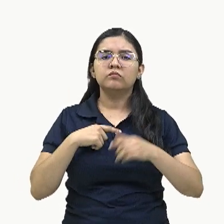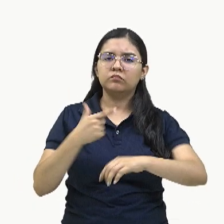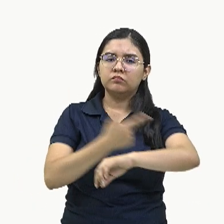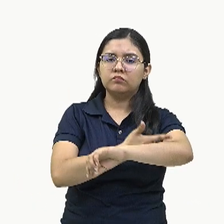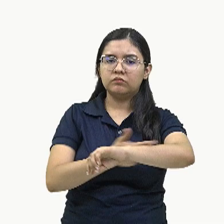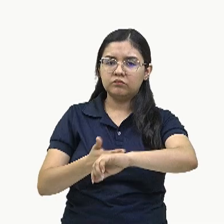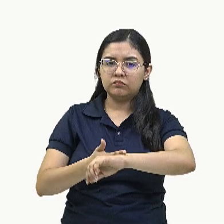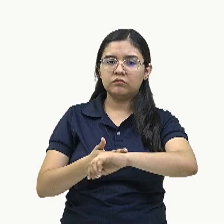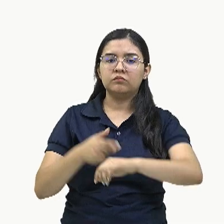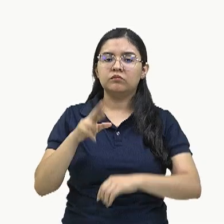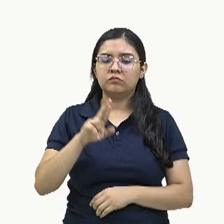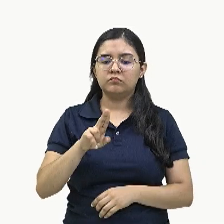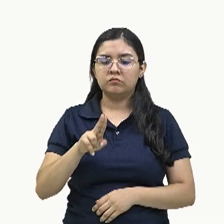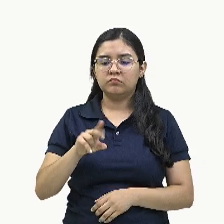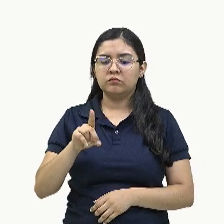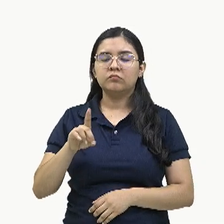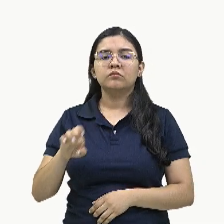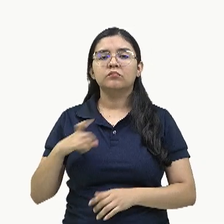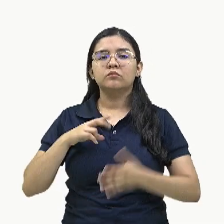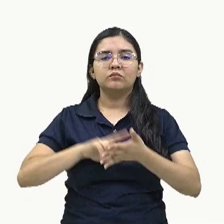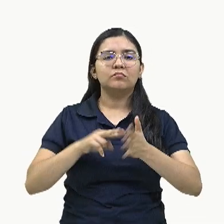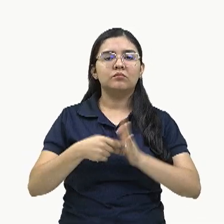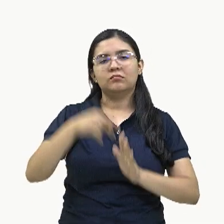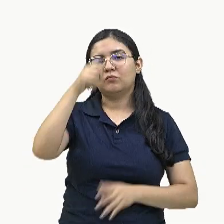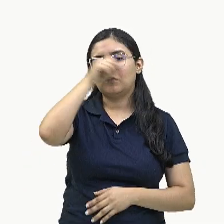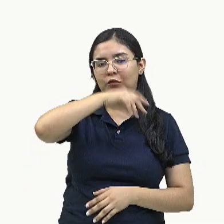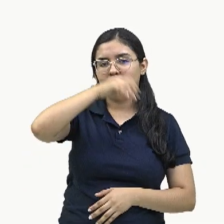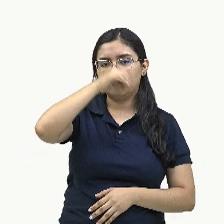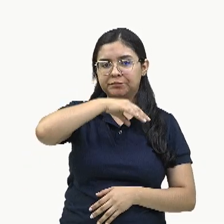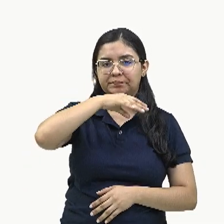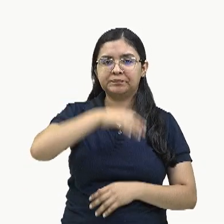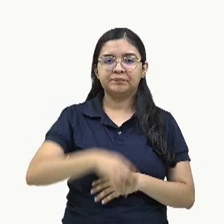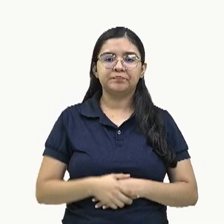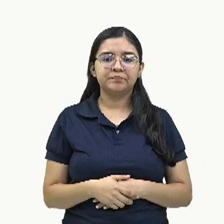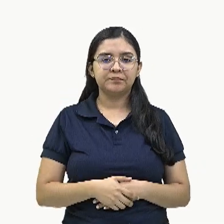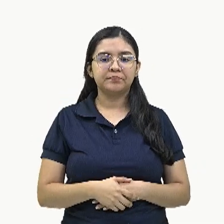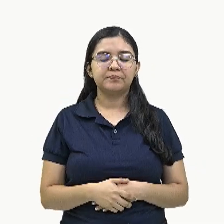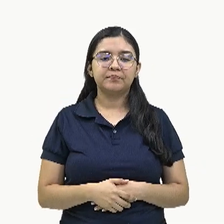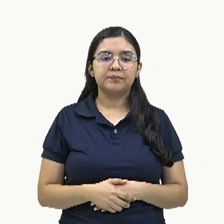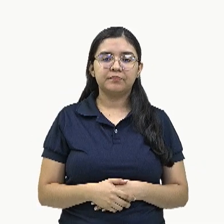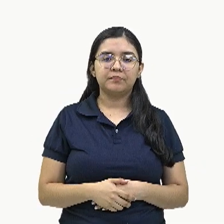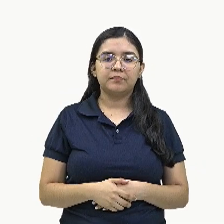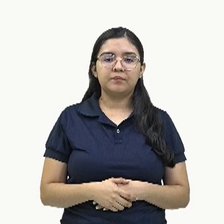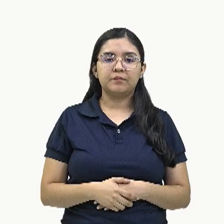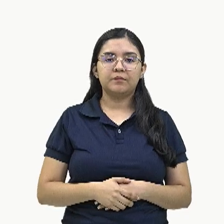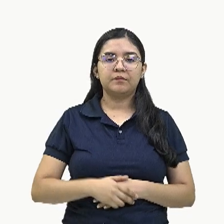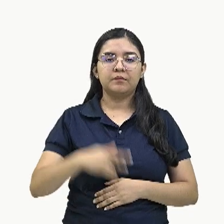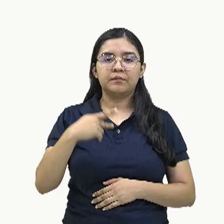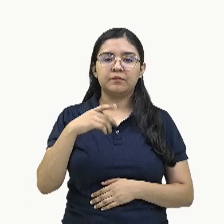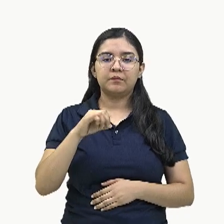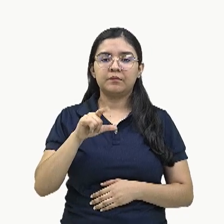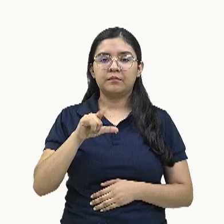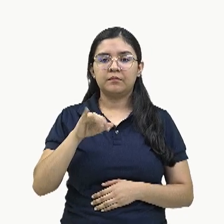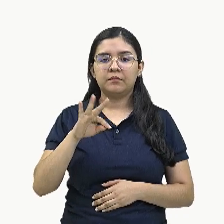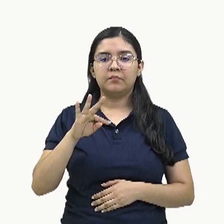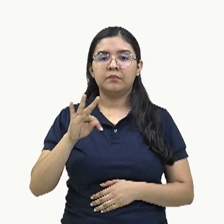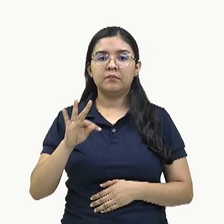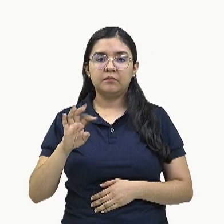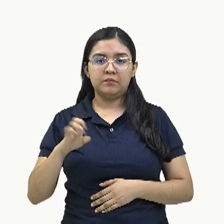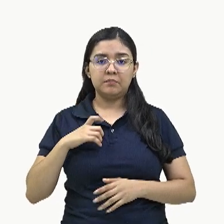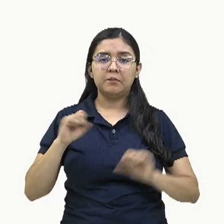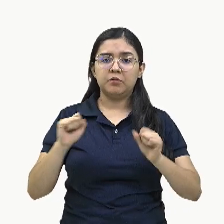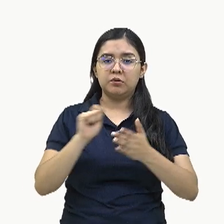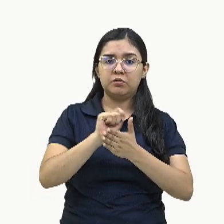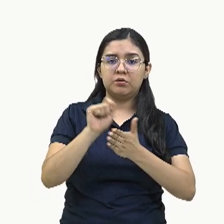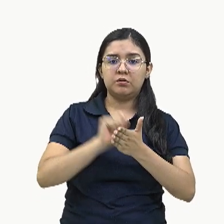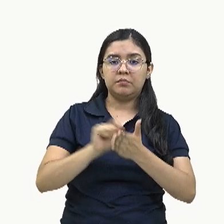Rude quer dizer algo bem rude, tá bom? Polite. Anotem essa palavra,